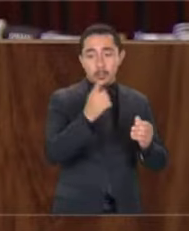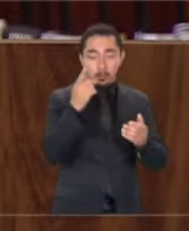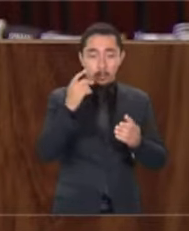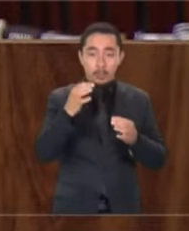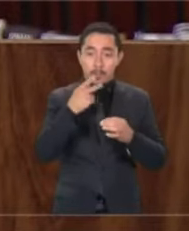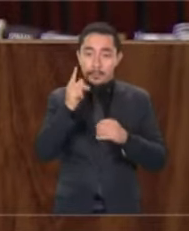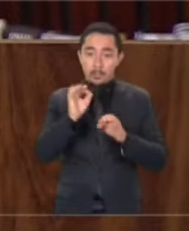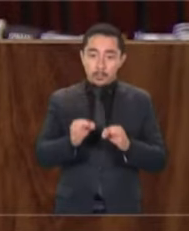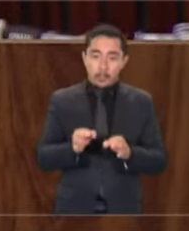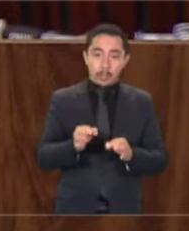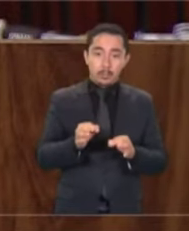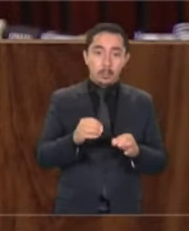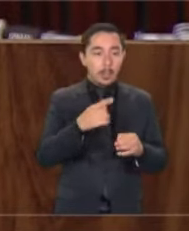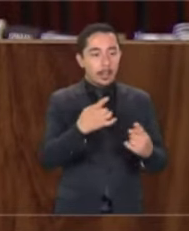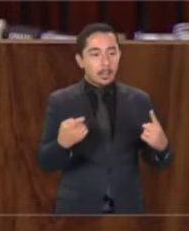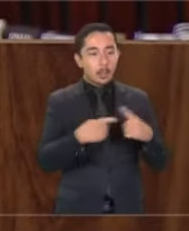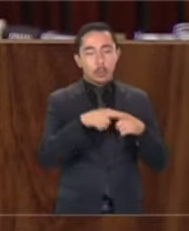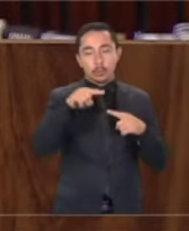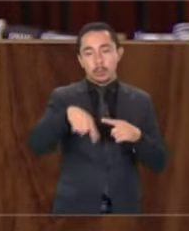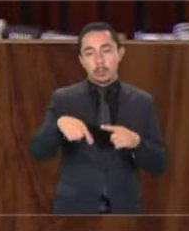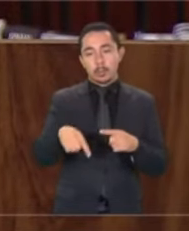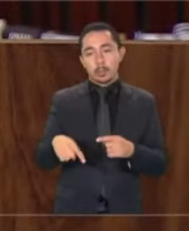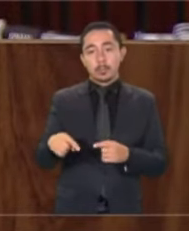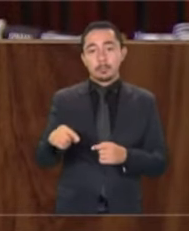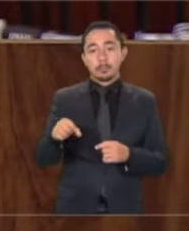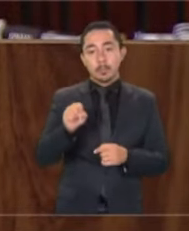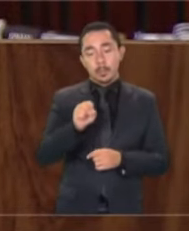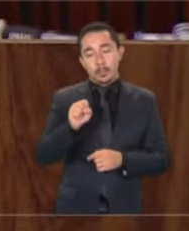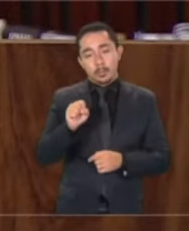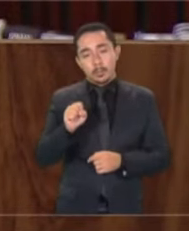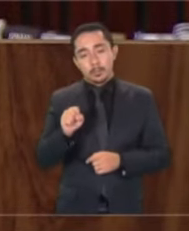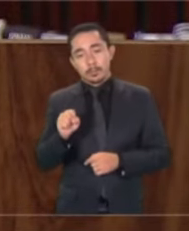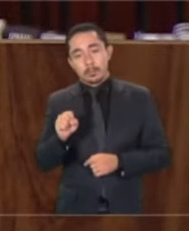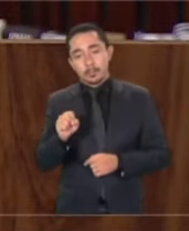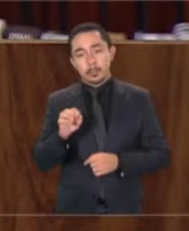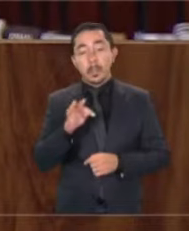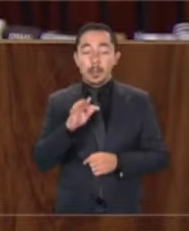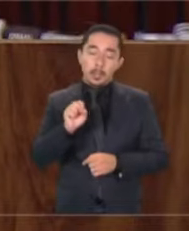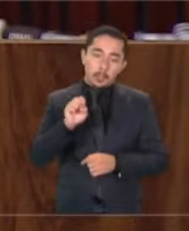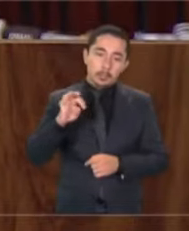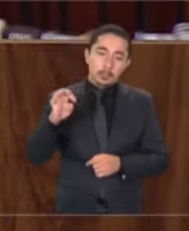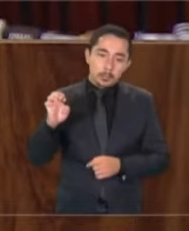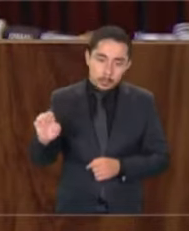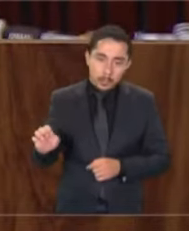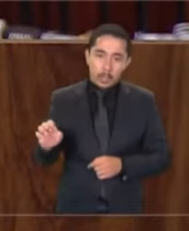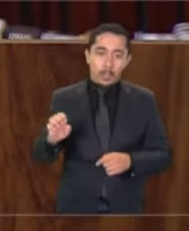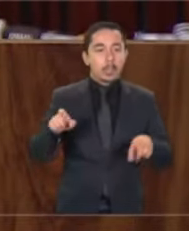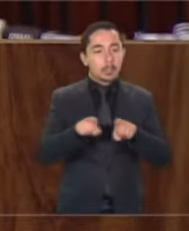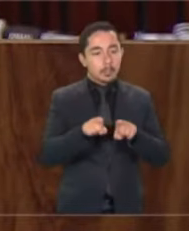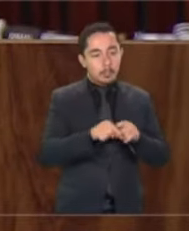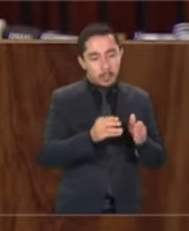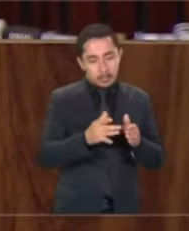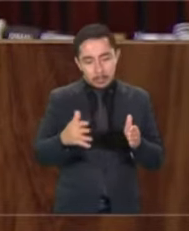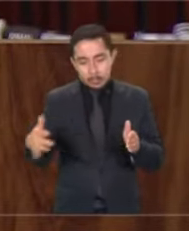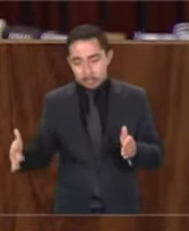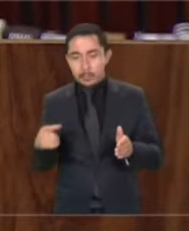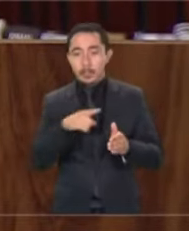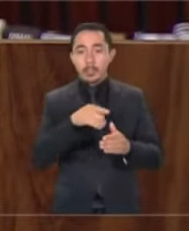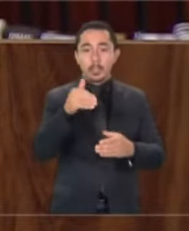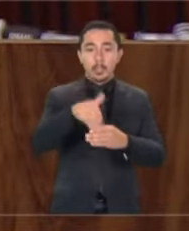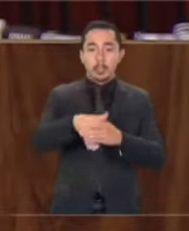contrárias à atuação deste Tribunal Superior ao longo da supervisão das eleições, sendo